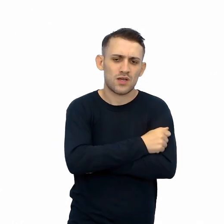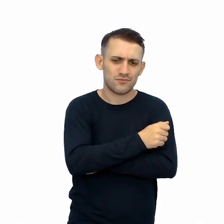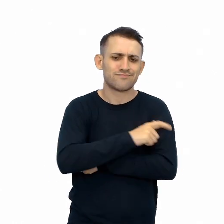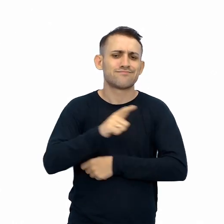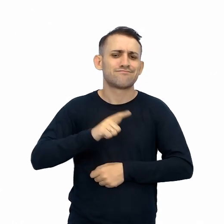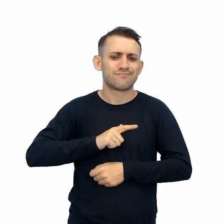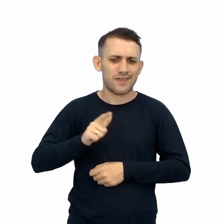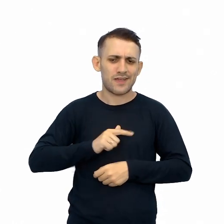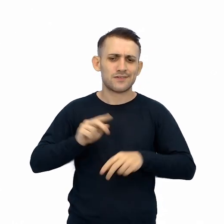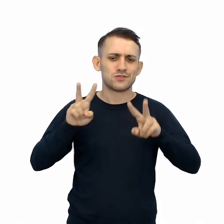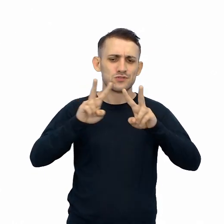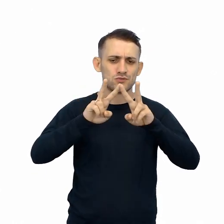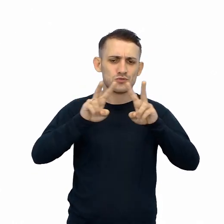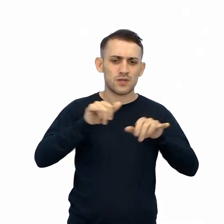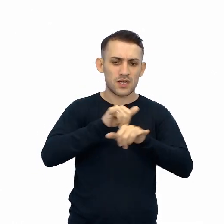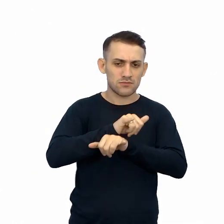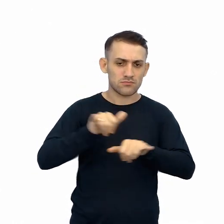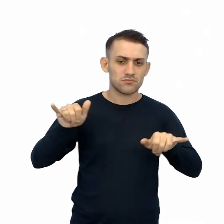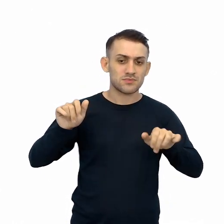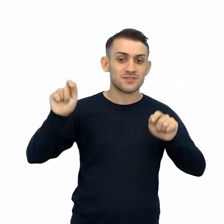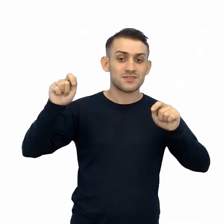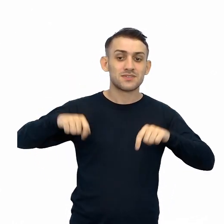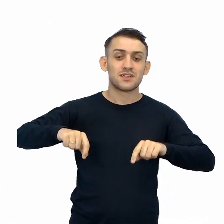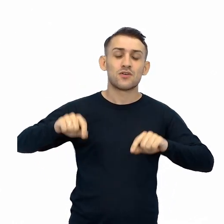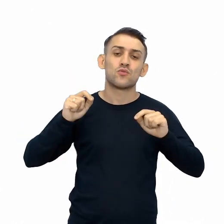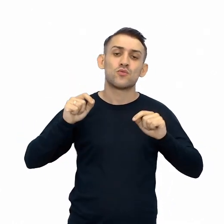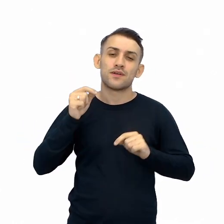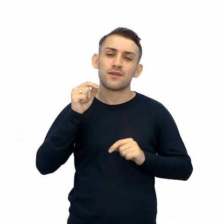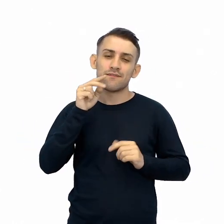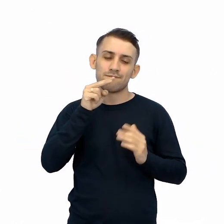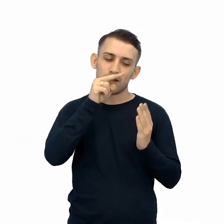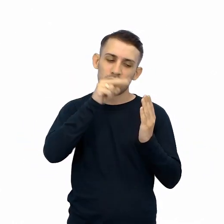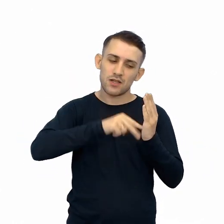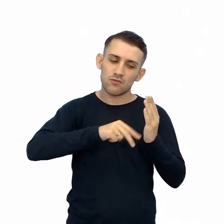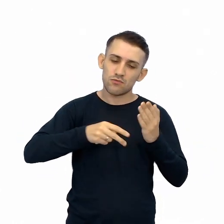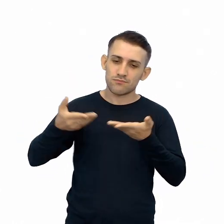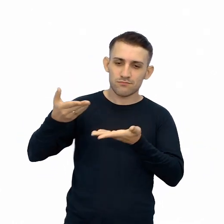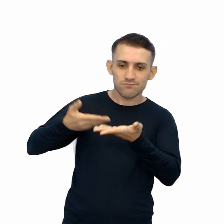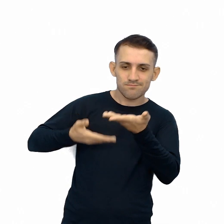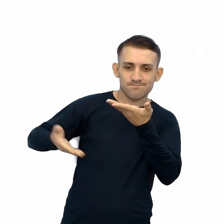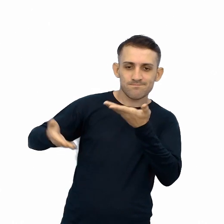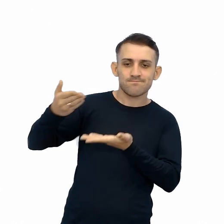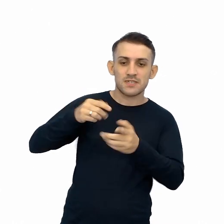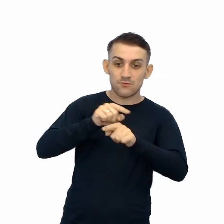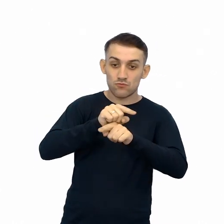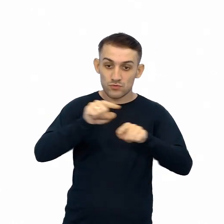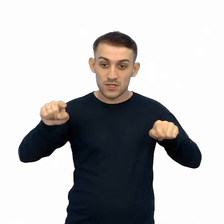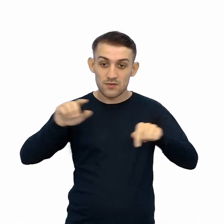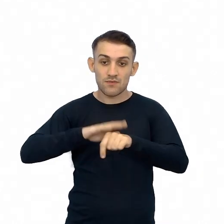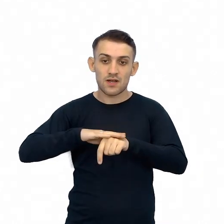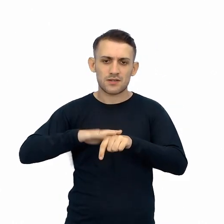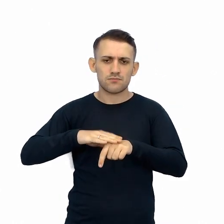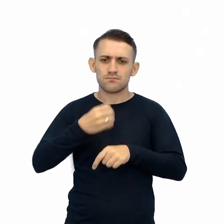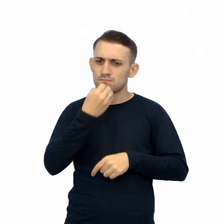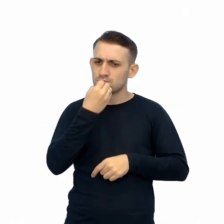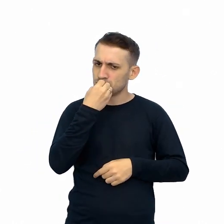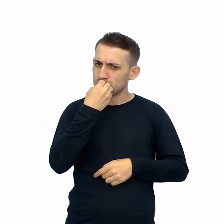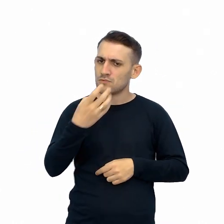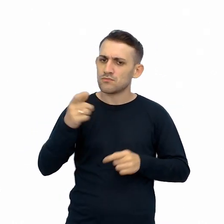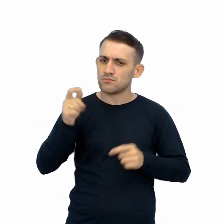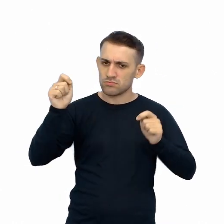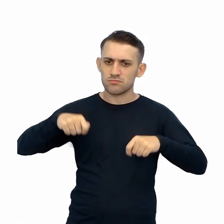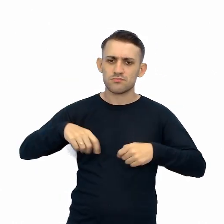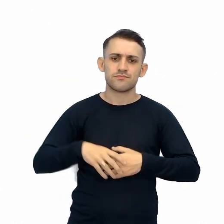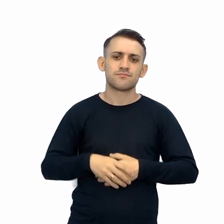notícias, né, a fim de tornar a leitura colaborativa que vocês farão mais eficiente, mais